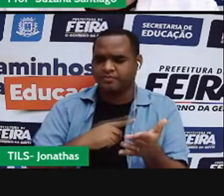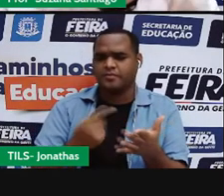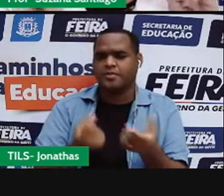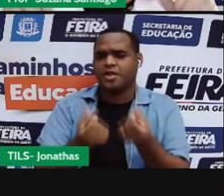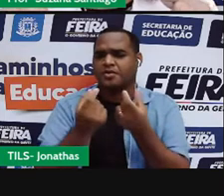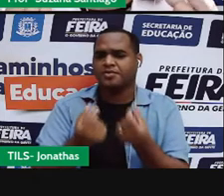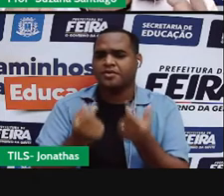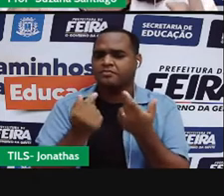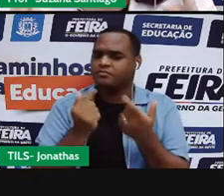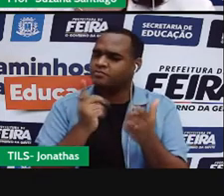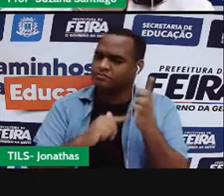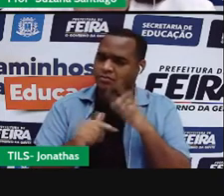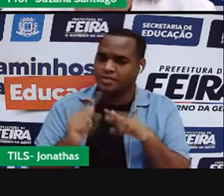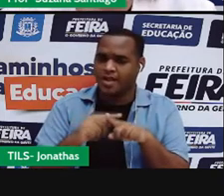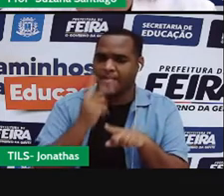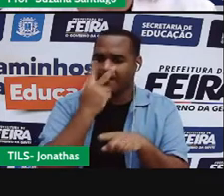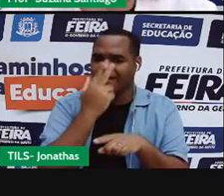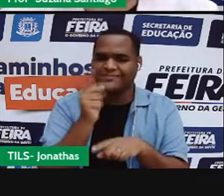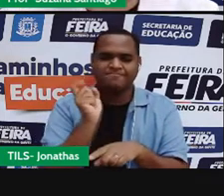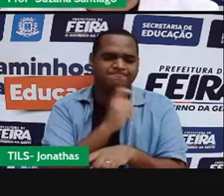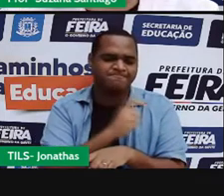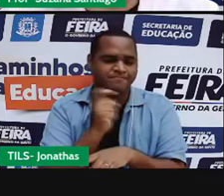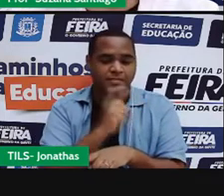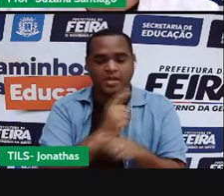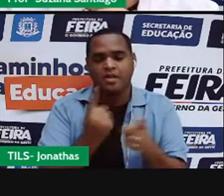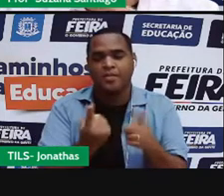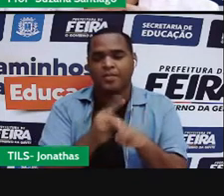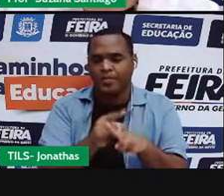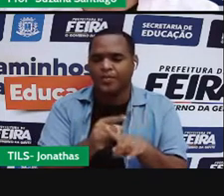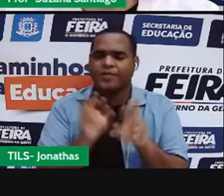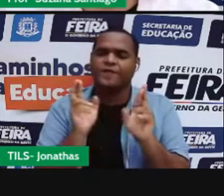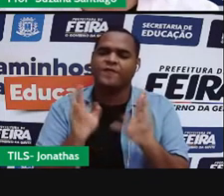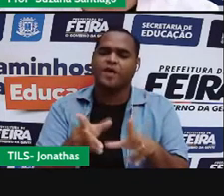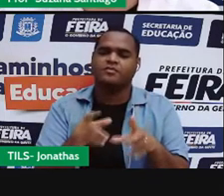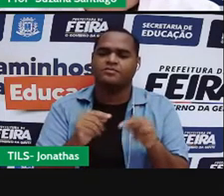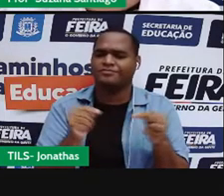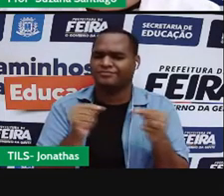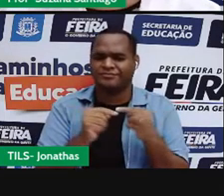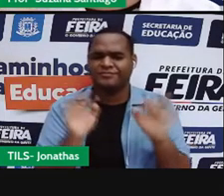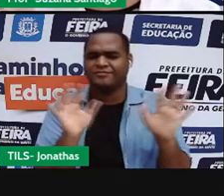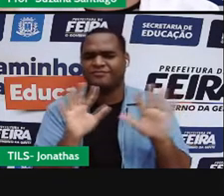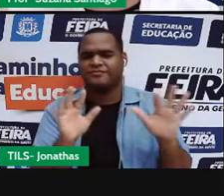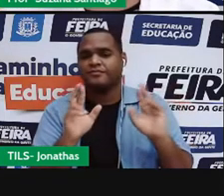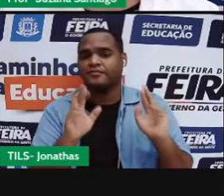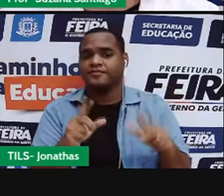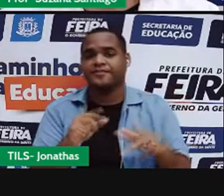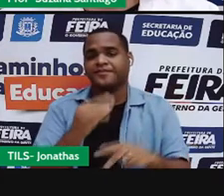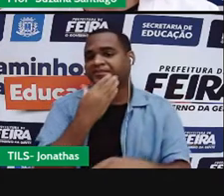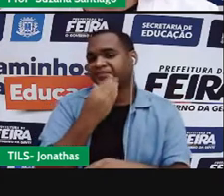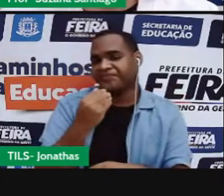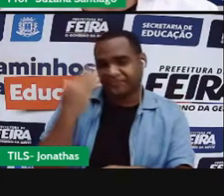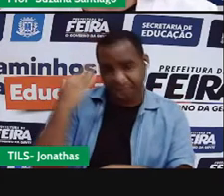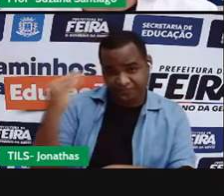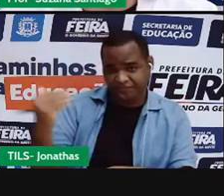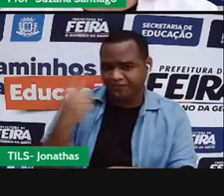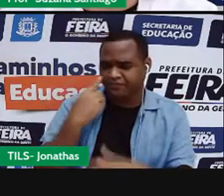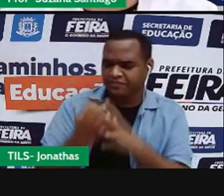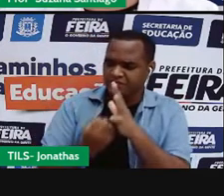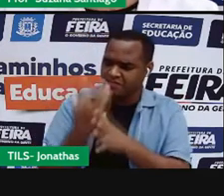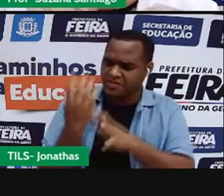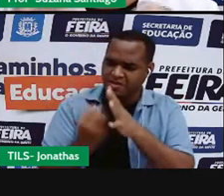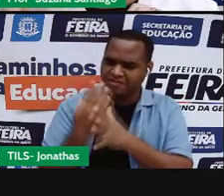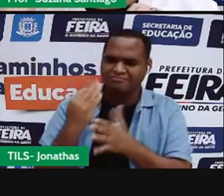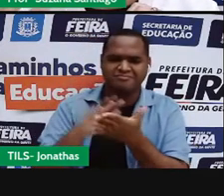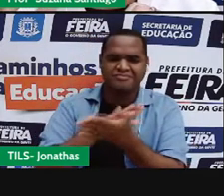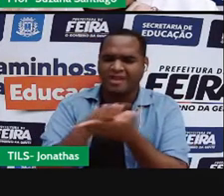isso, foi que eles desmentiram que, na verdade, não tinha sido nada daquilo, que o astrônomo não tinha descoberto vida na